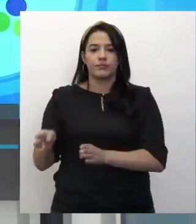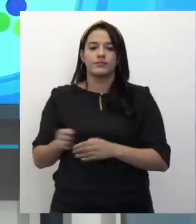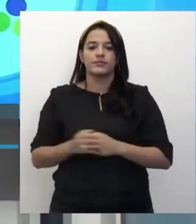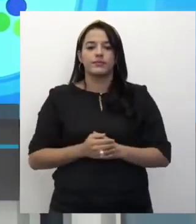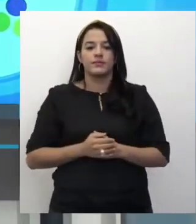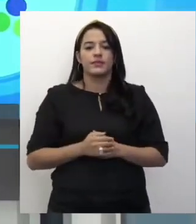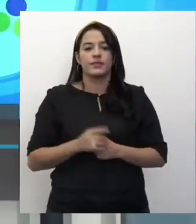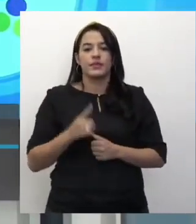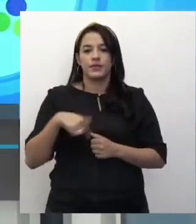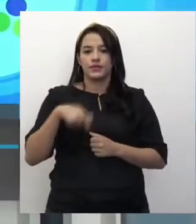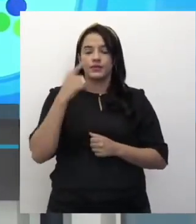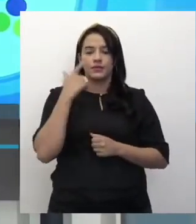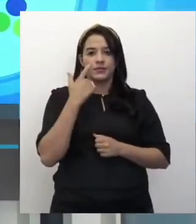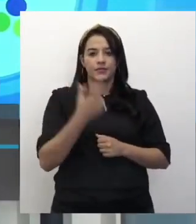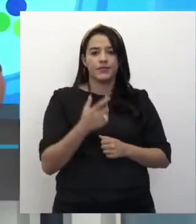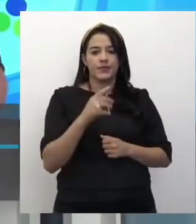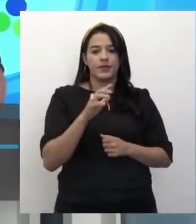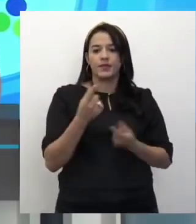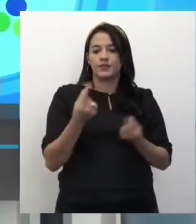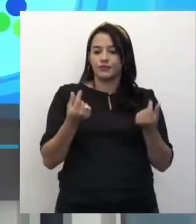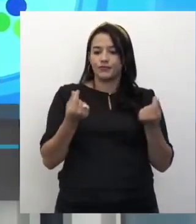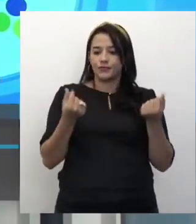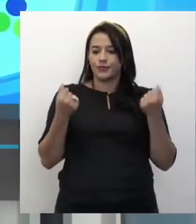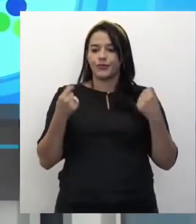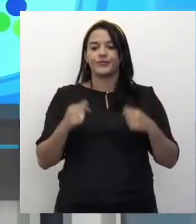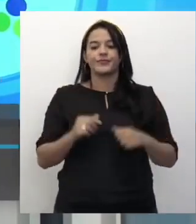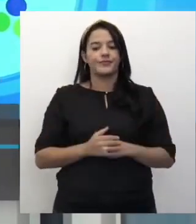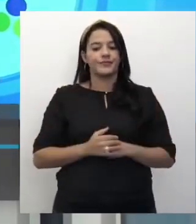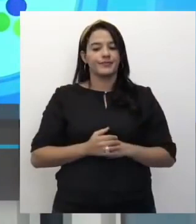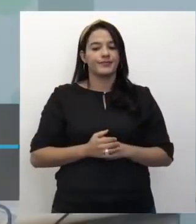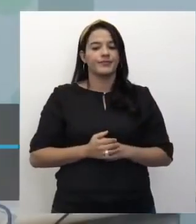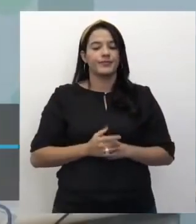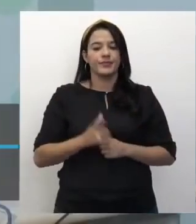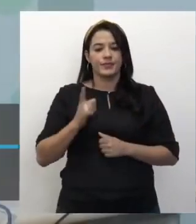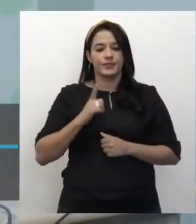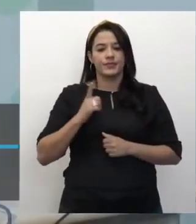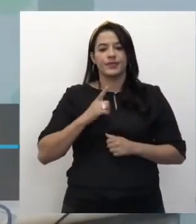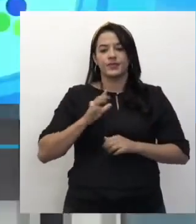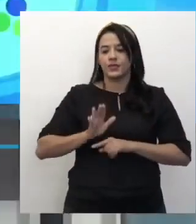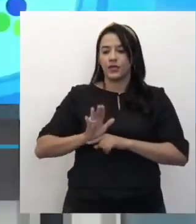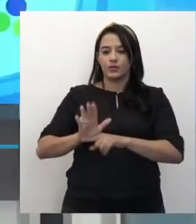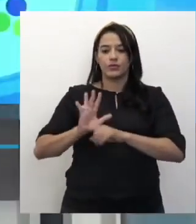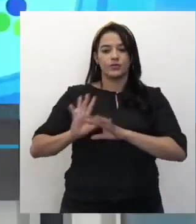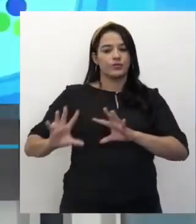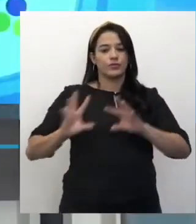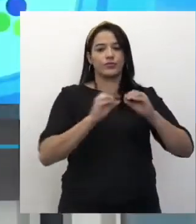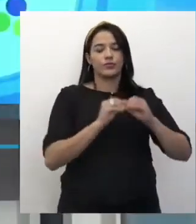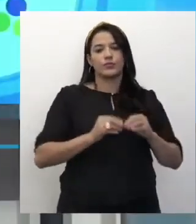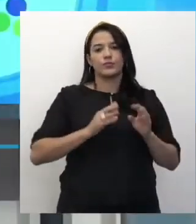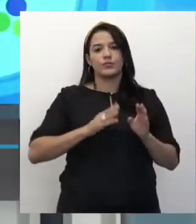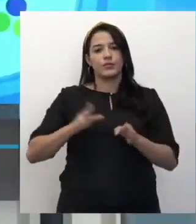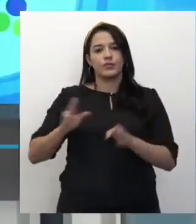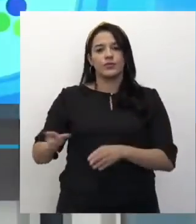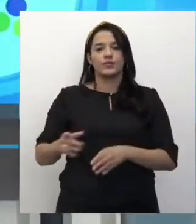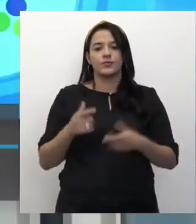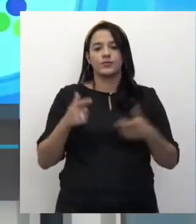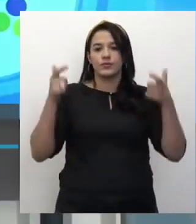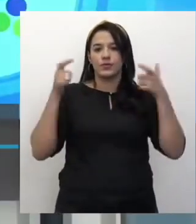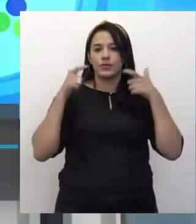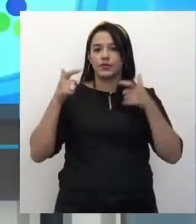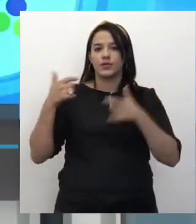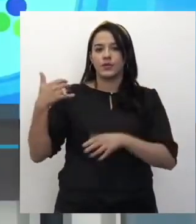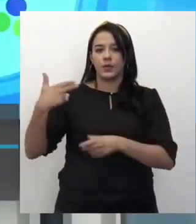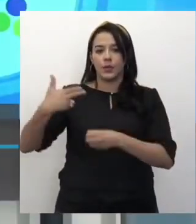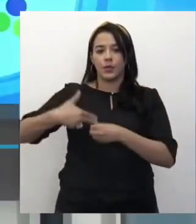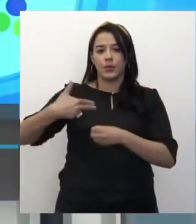organizada. E aquilo que a gente comentou, né, dinheiro, né, o dinheiro que foi injetado lá, exatamente, né, são os reis do petróleo, então fica